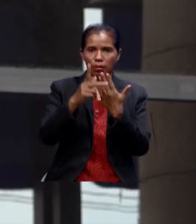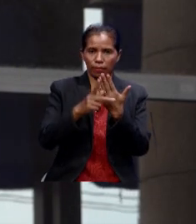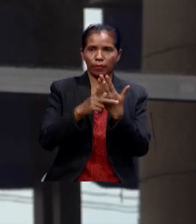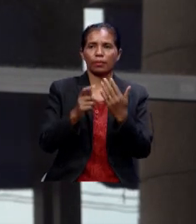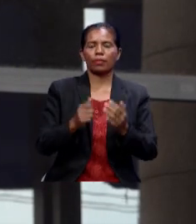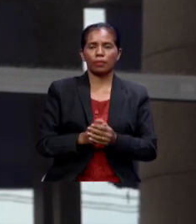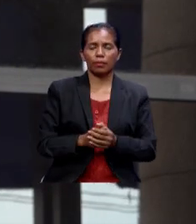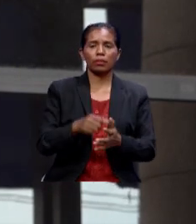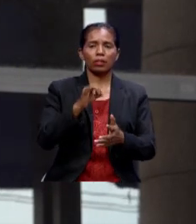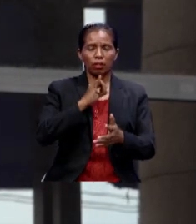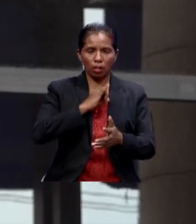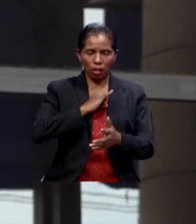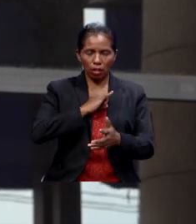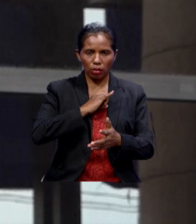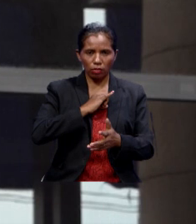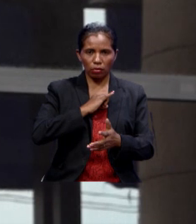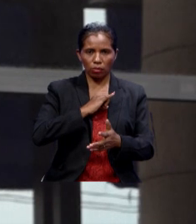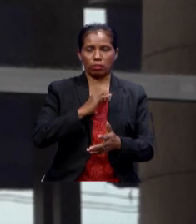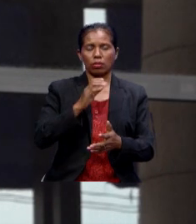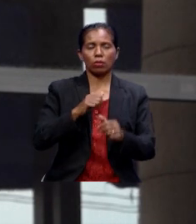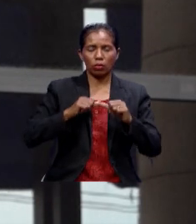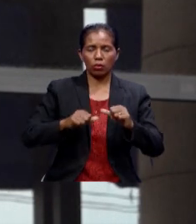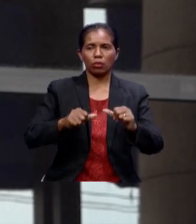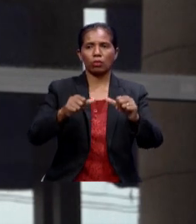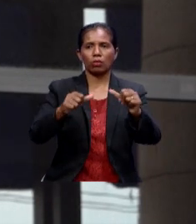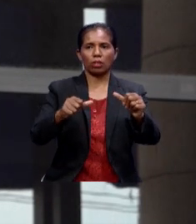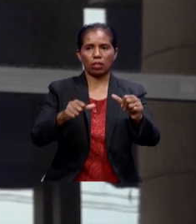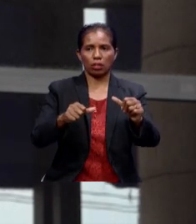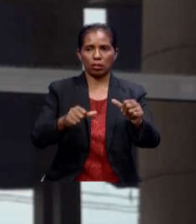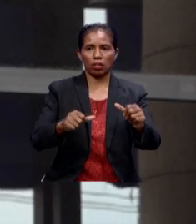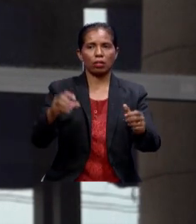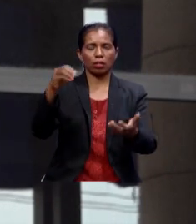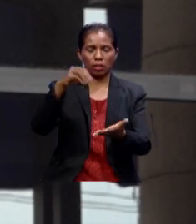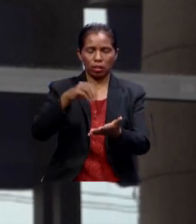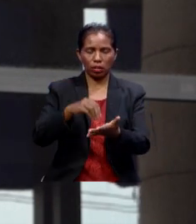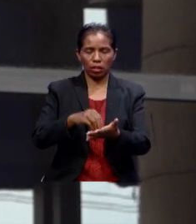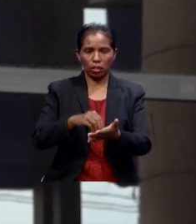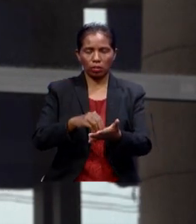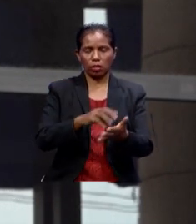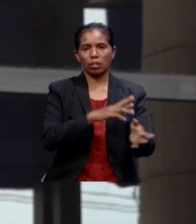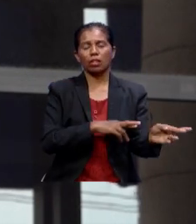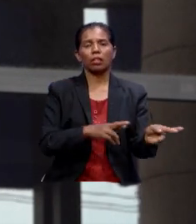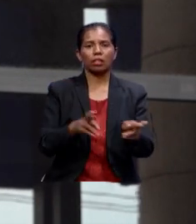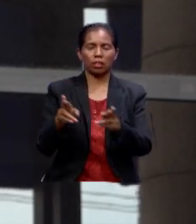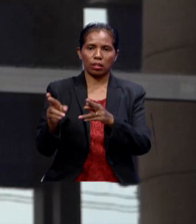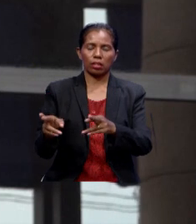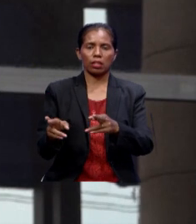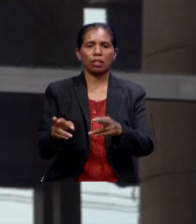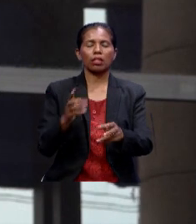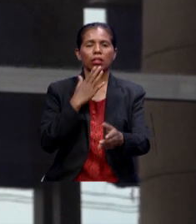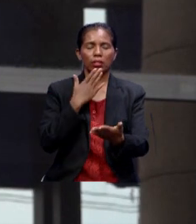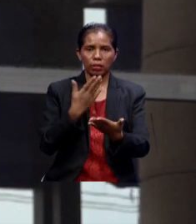A espera que continua, investe e a reorganização,